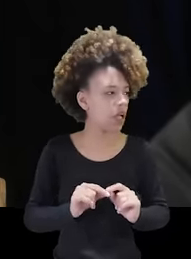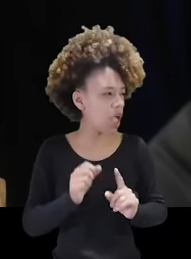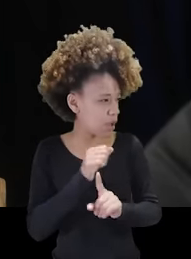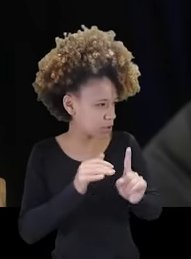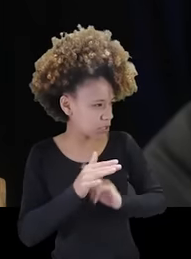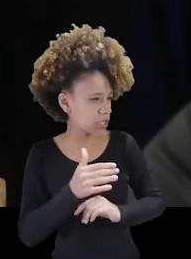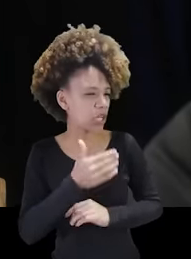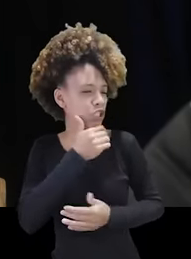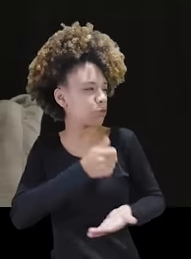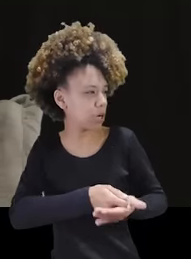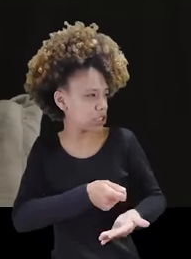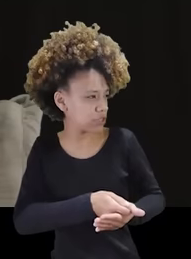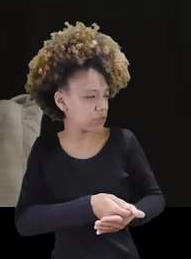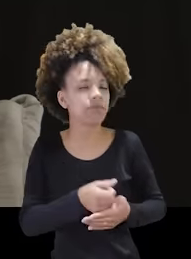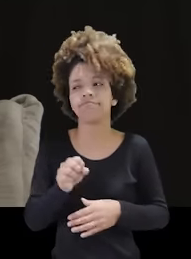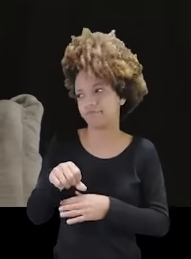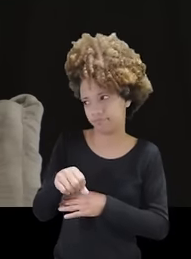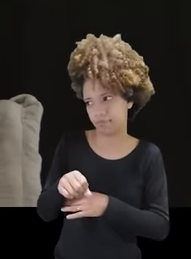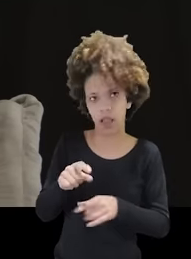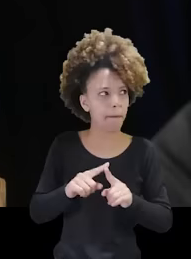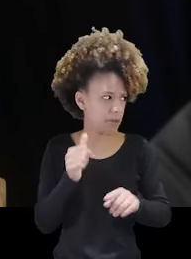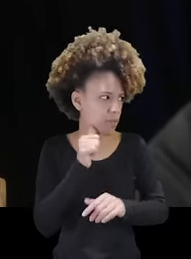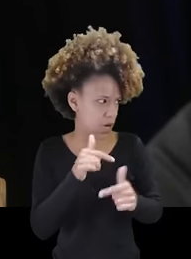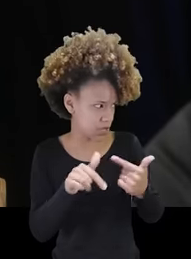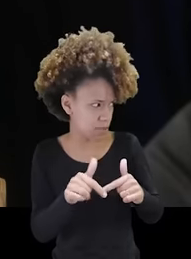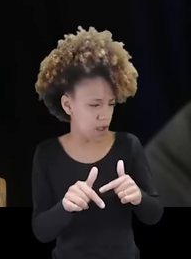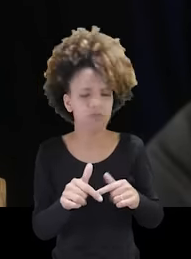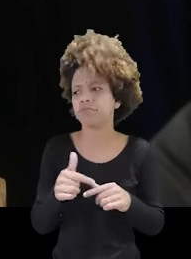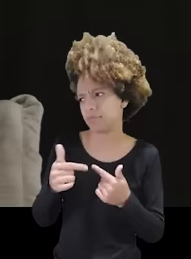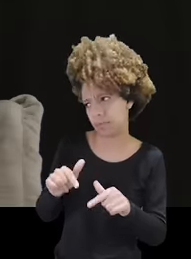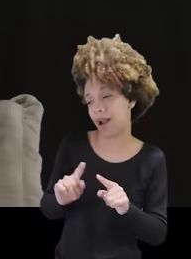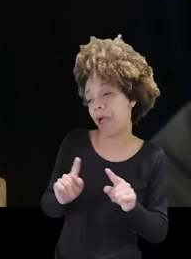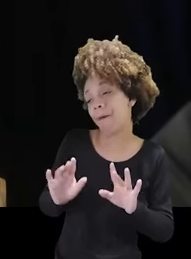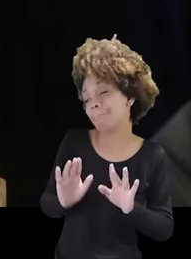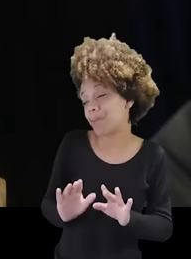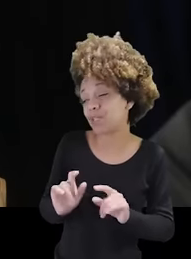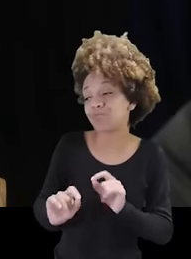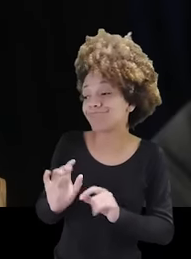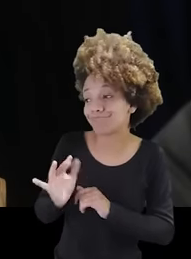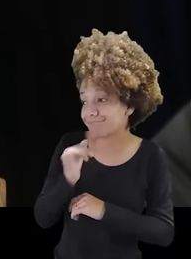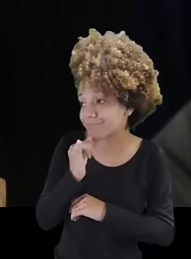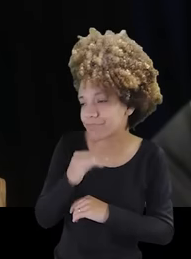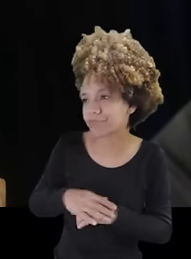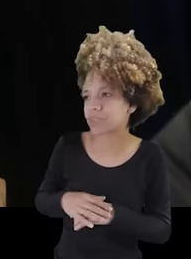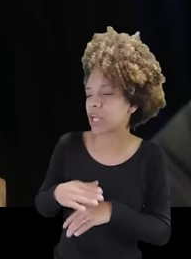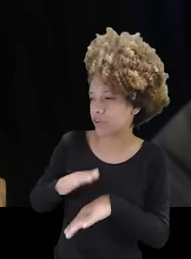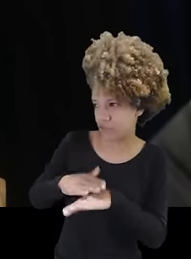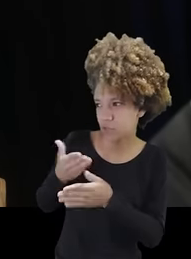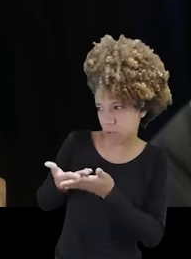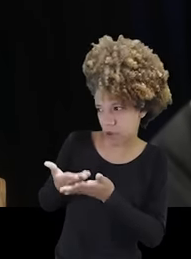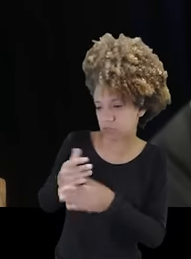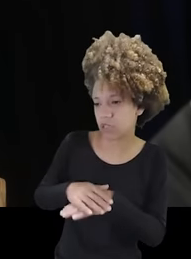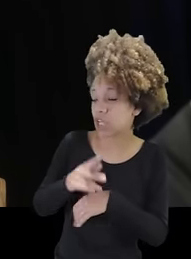machista é uma sociedade machista a mulher ela mas ela trabalha trabalha mas geralmente mas o que acontece por exemplo eu fiz uma aula